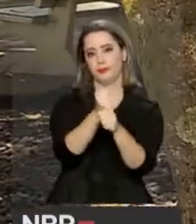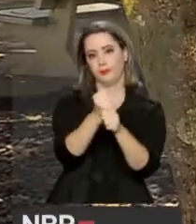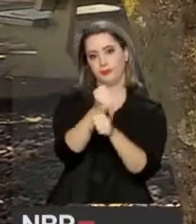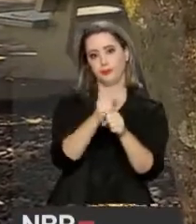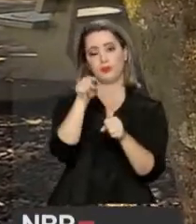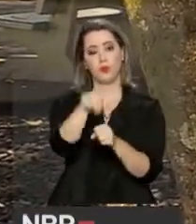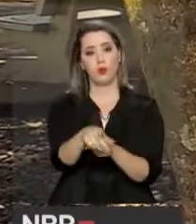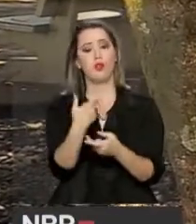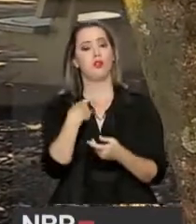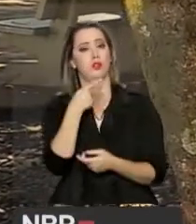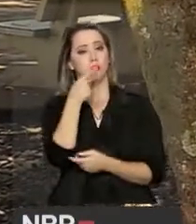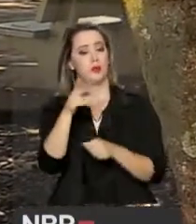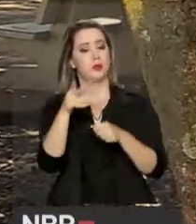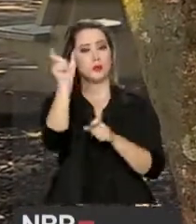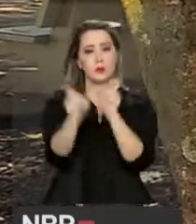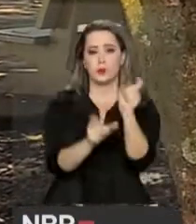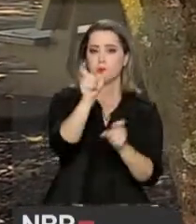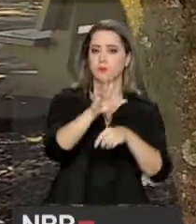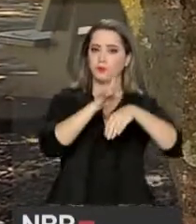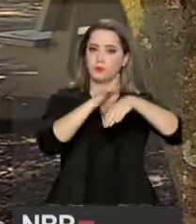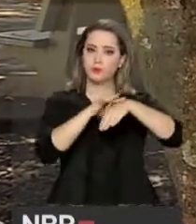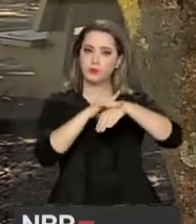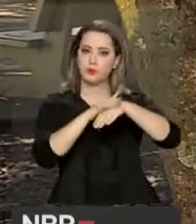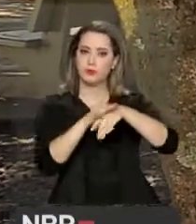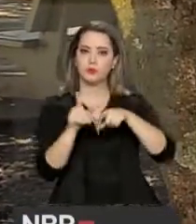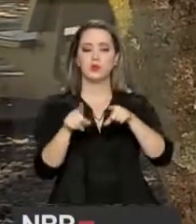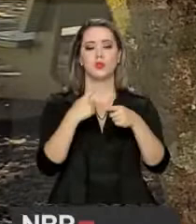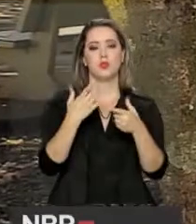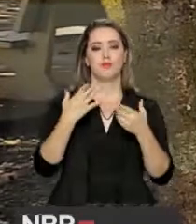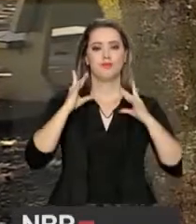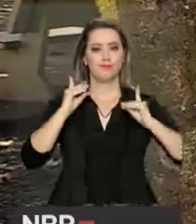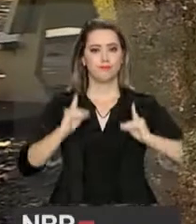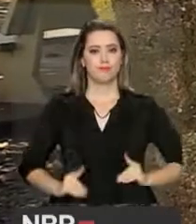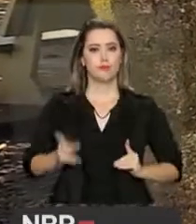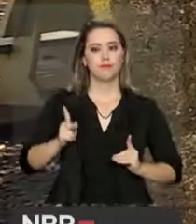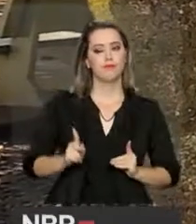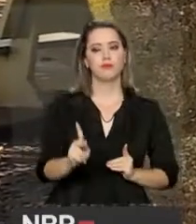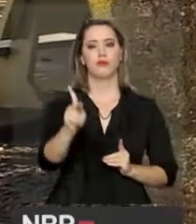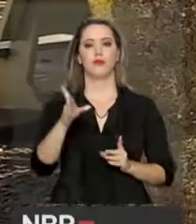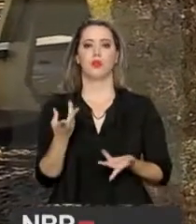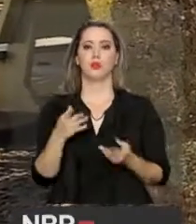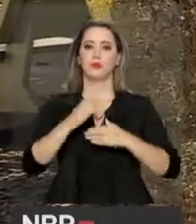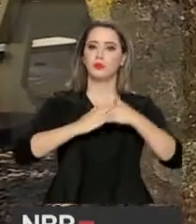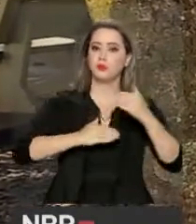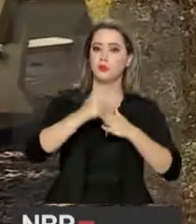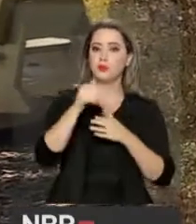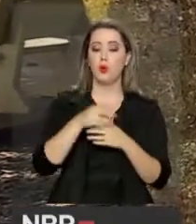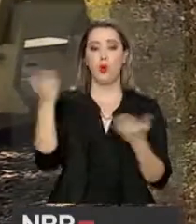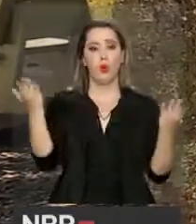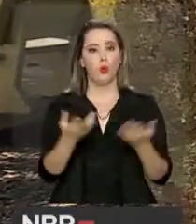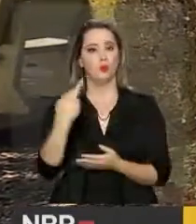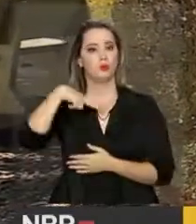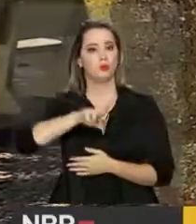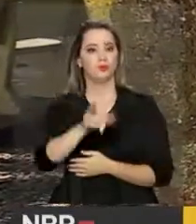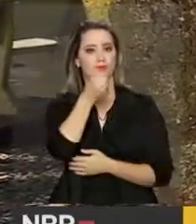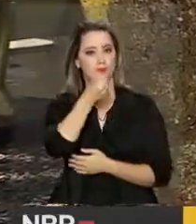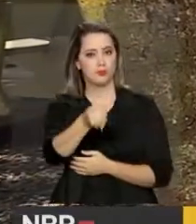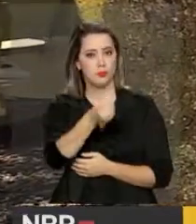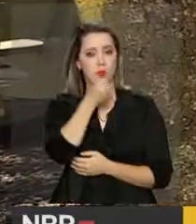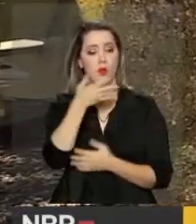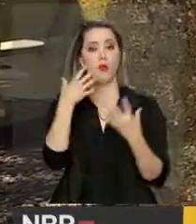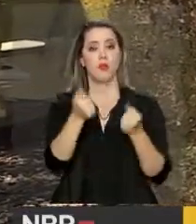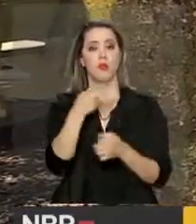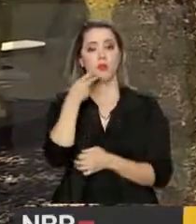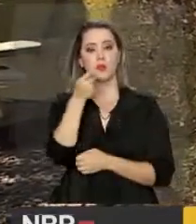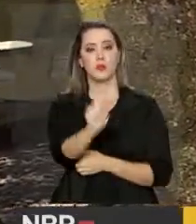ano. Isso sem contar os casos de adoecimento e de sequelas permanentes dos profissionais. No NBR Entrevista de hoje,